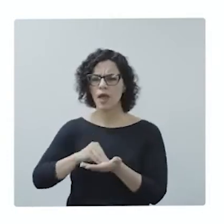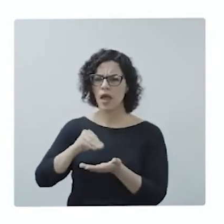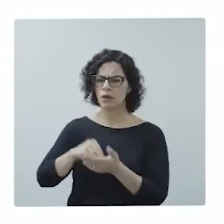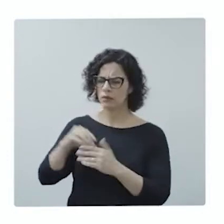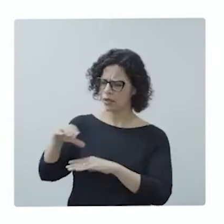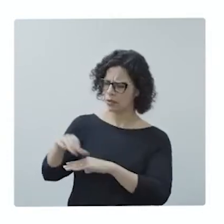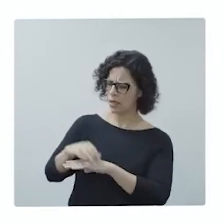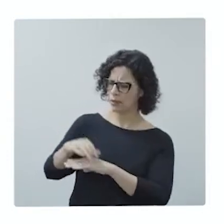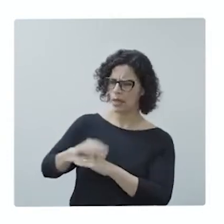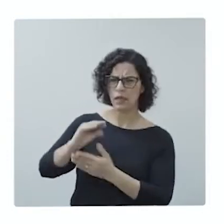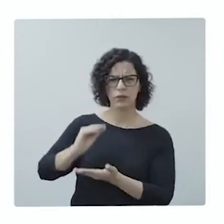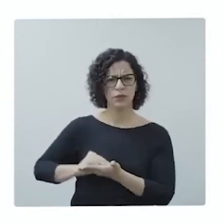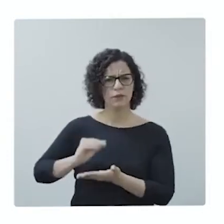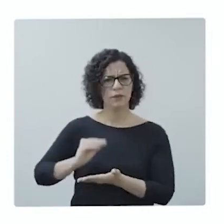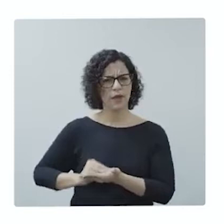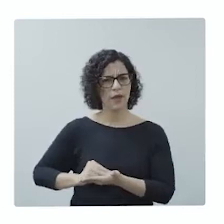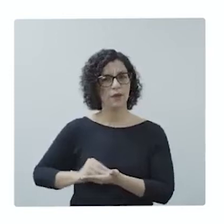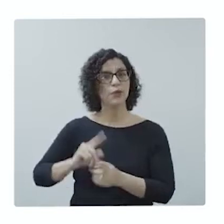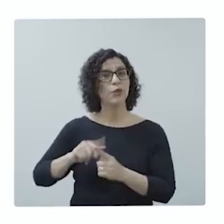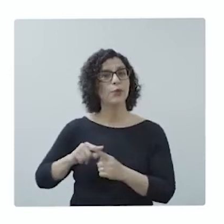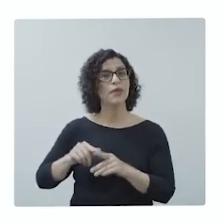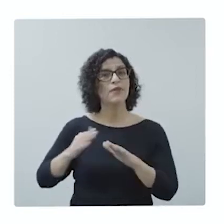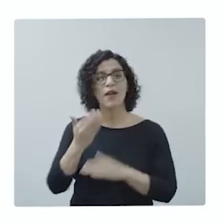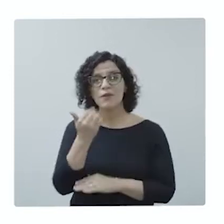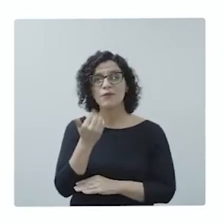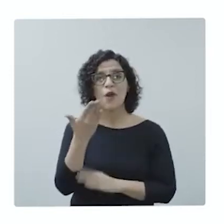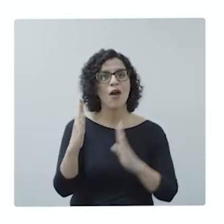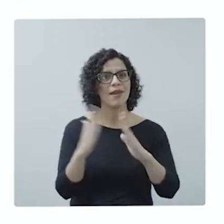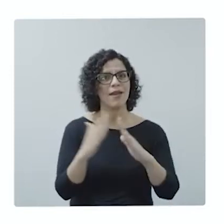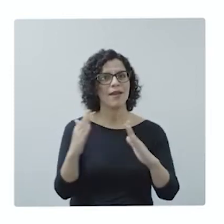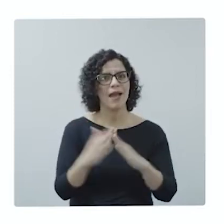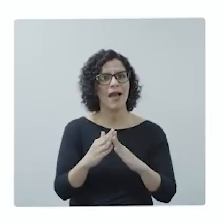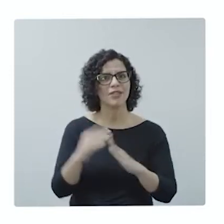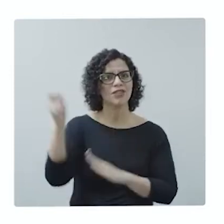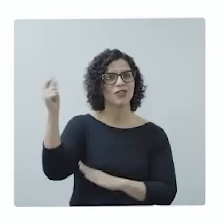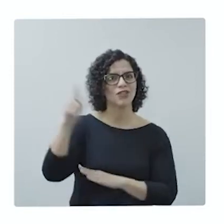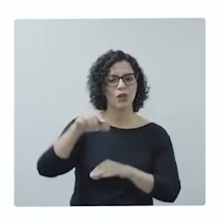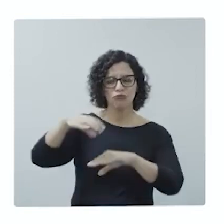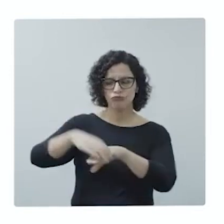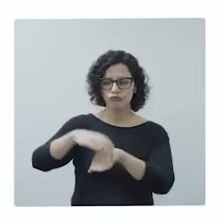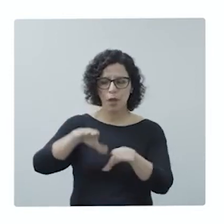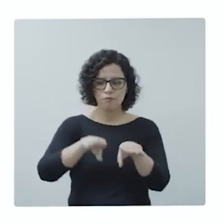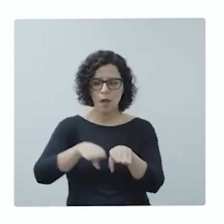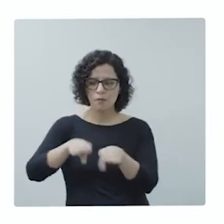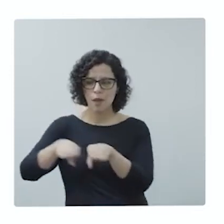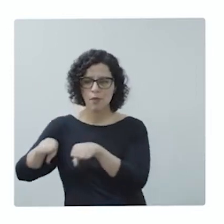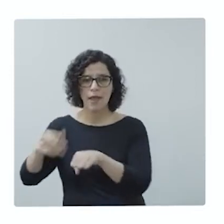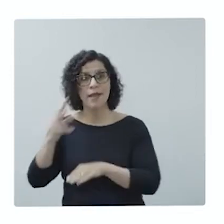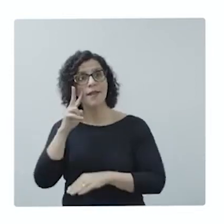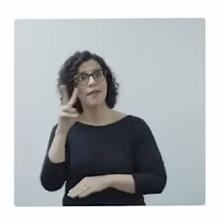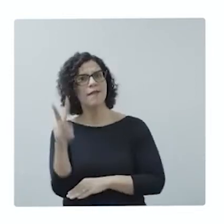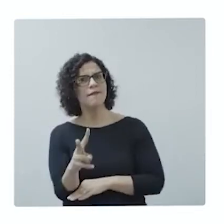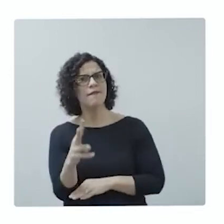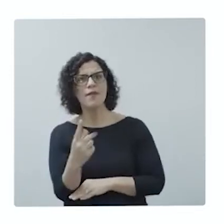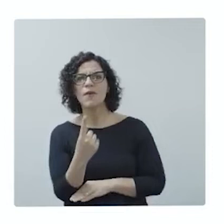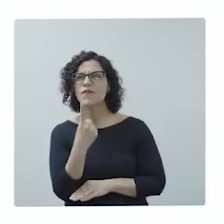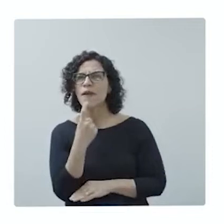estava faltando sapatos que eles deixavam fora de casa. E quando ele viu,